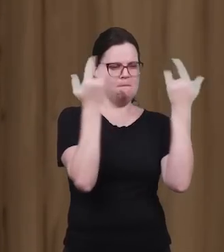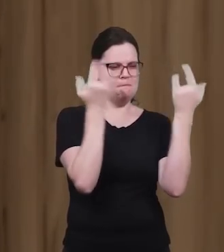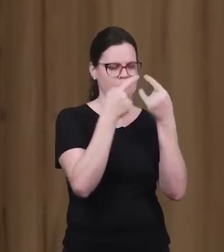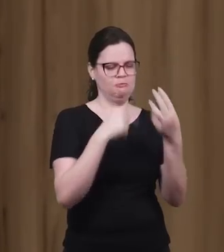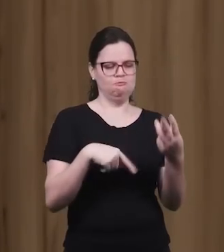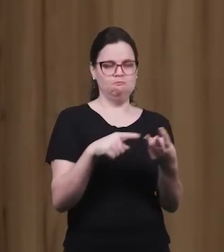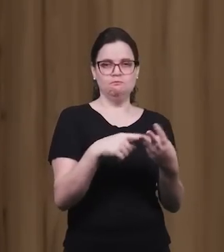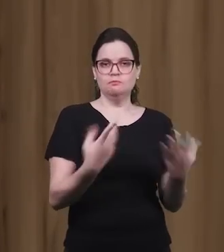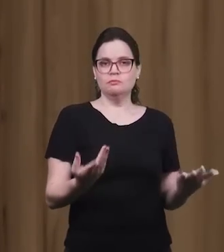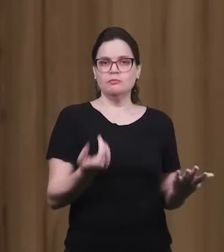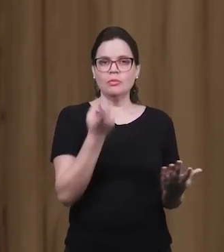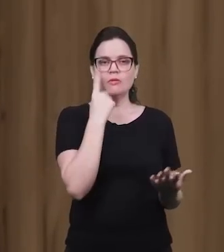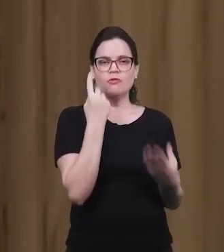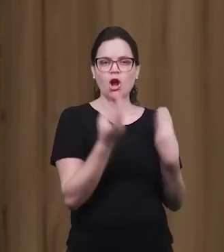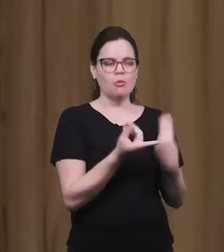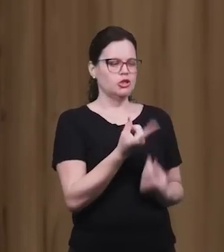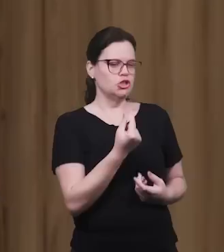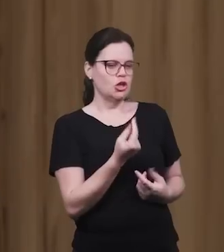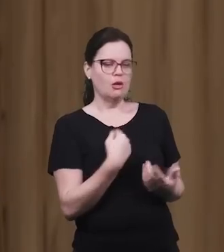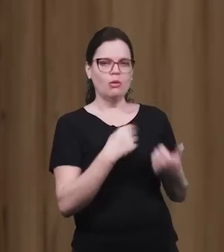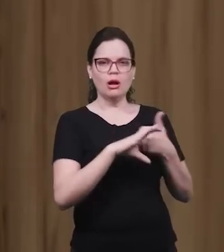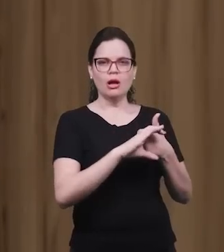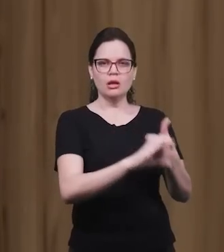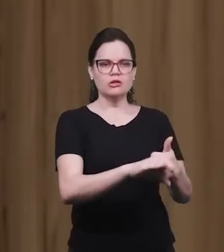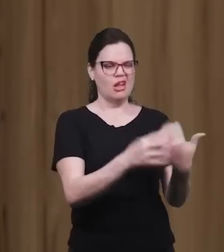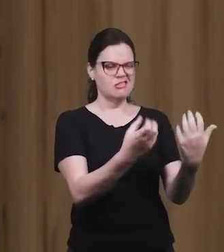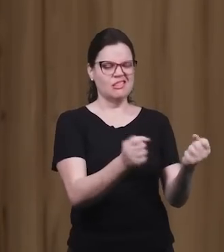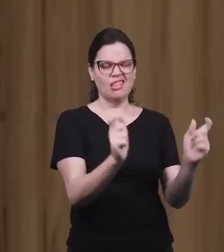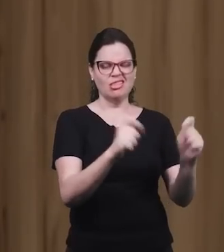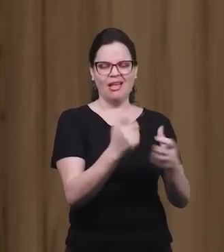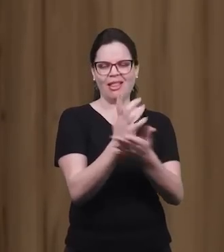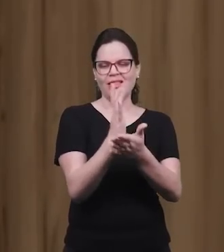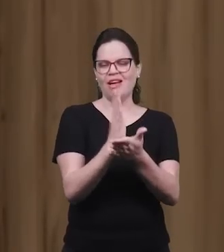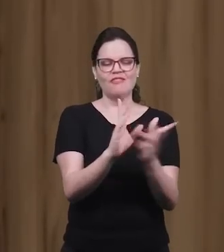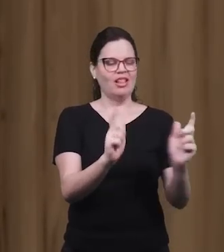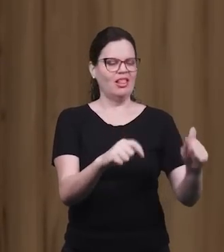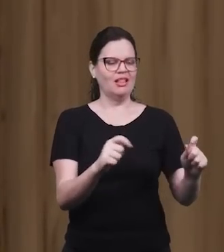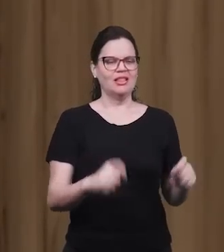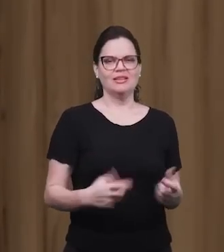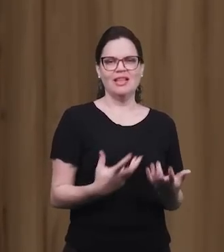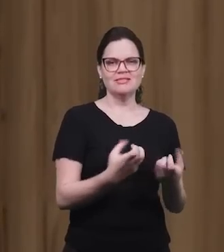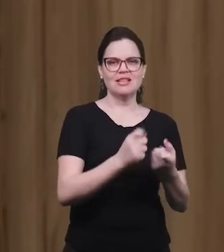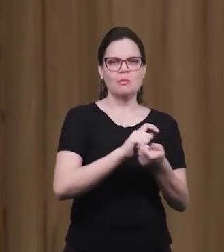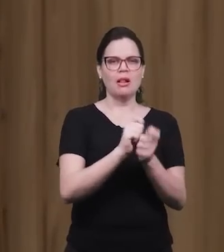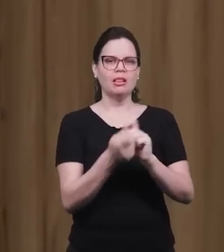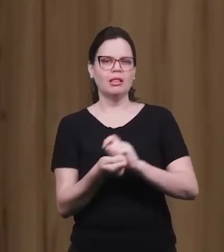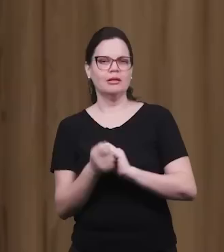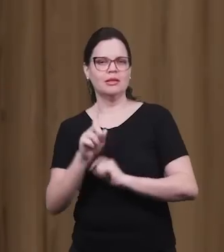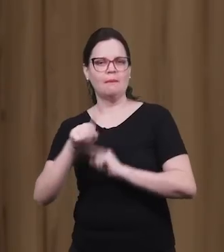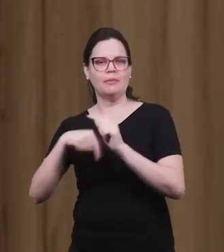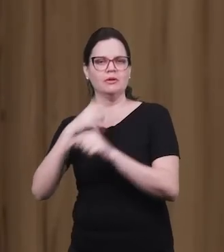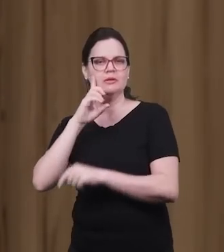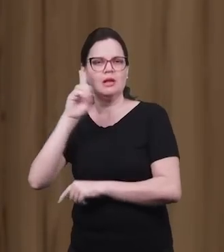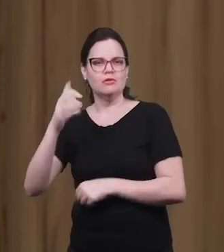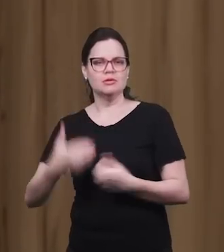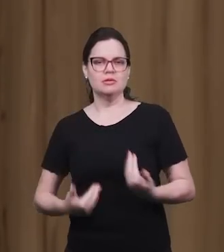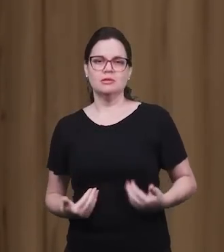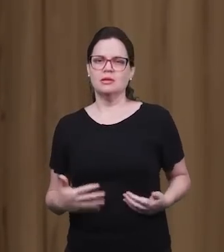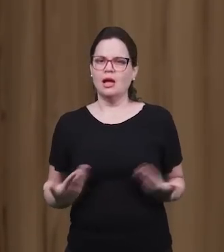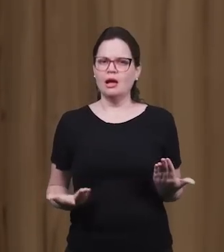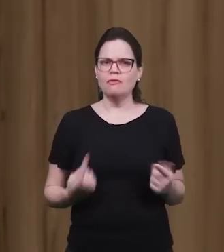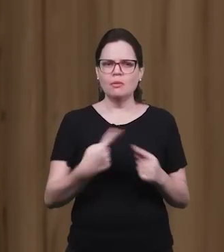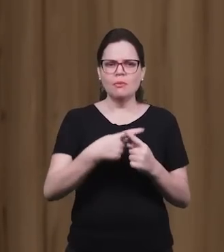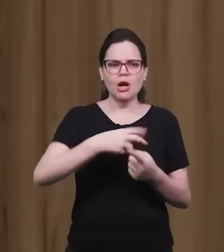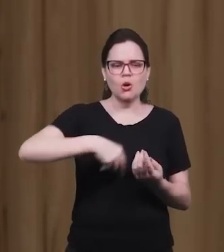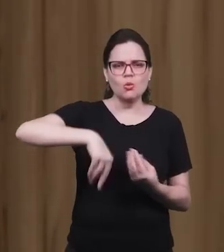evangelho materialista, vemos uma forma é um cristianismo que aceita uma forma de servir a Deus que é baseada até